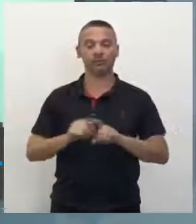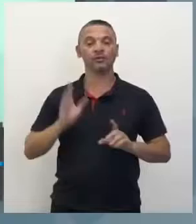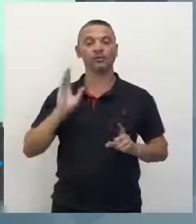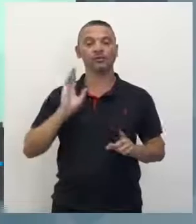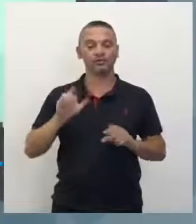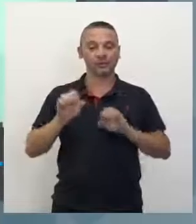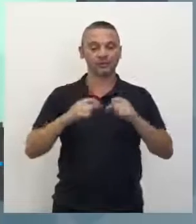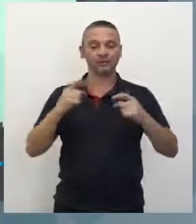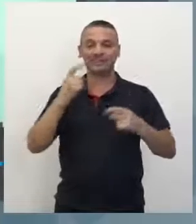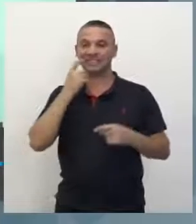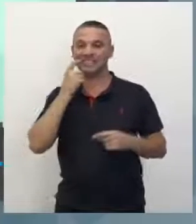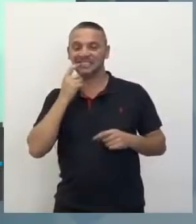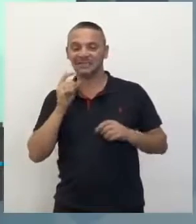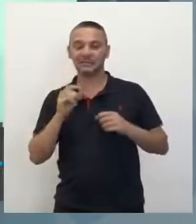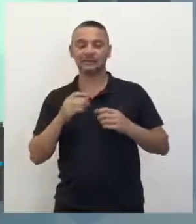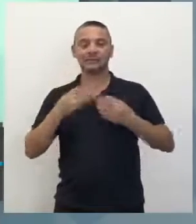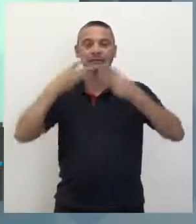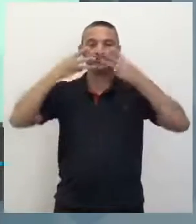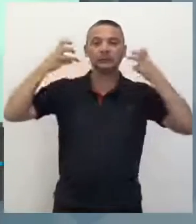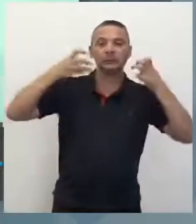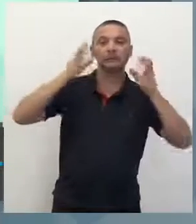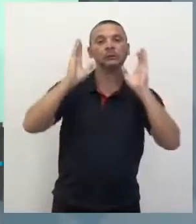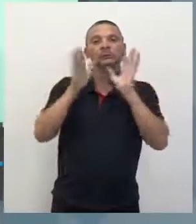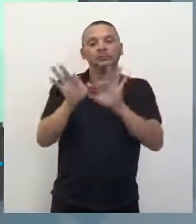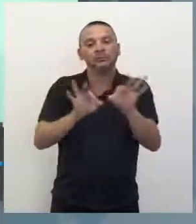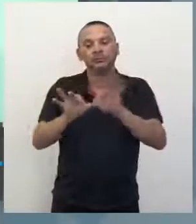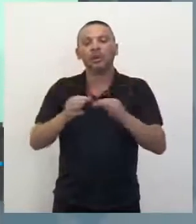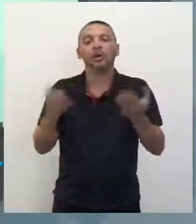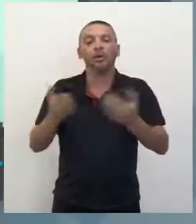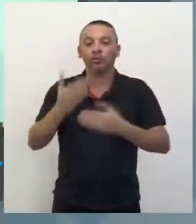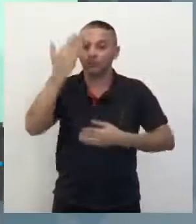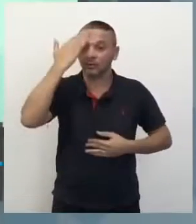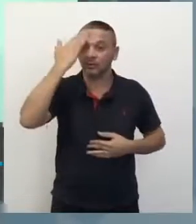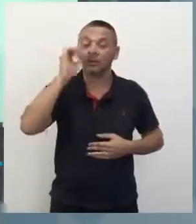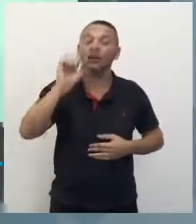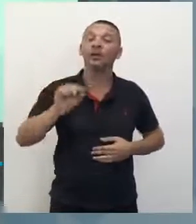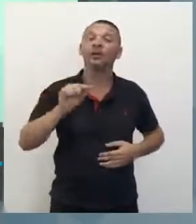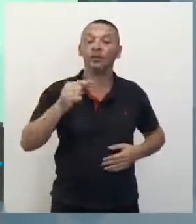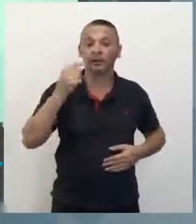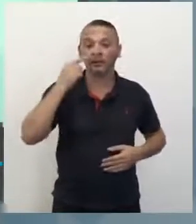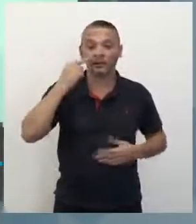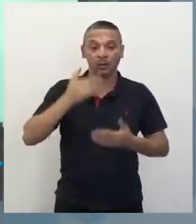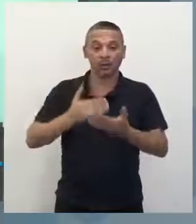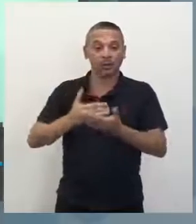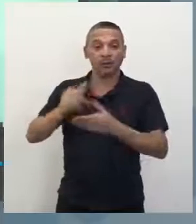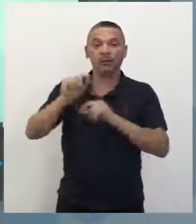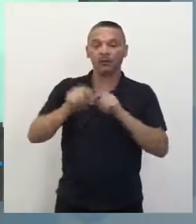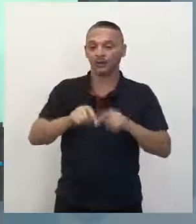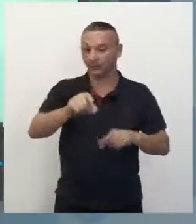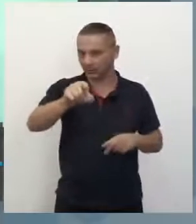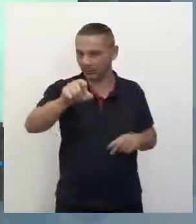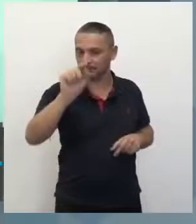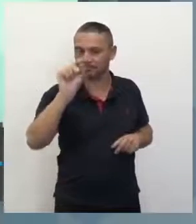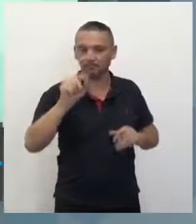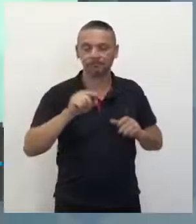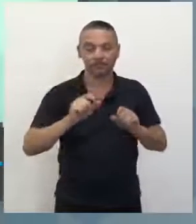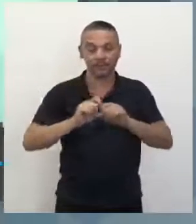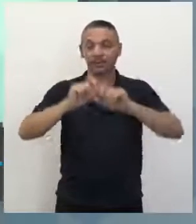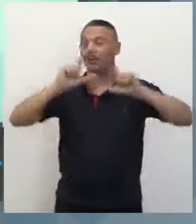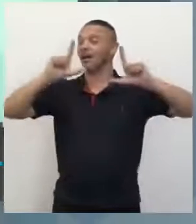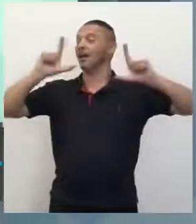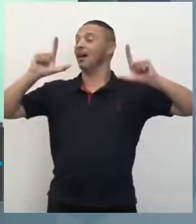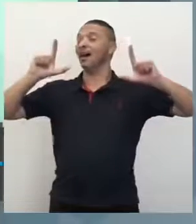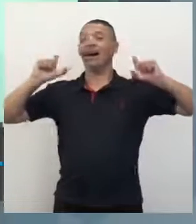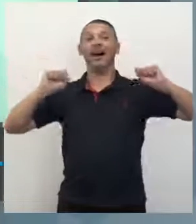sobre esqueleto, sobre músculo, e hoje eu quero saber o seguinte, vamos começar bem aí, eu quero saber, você acordou, deu